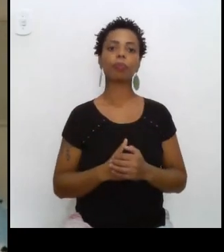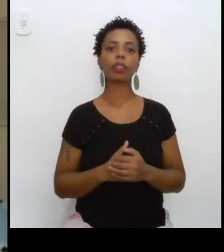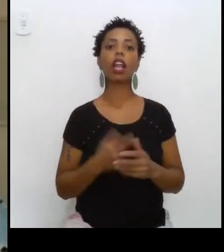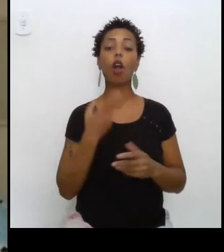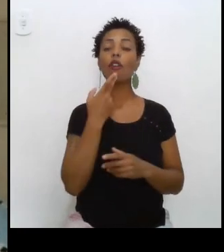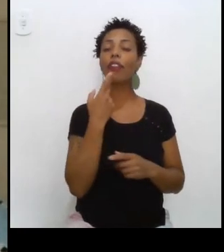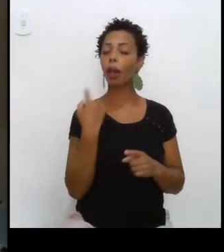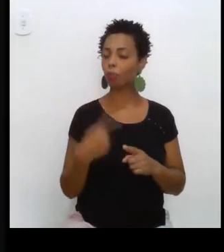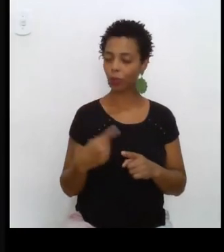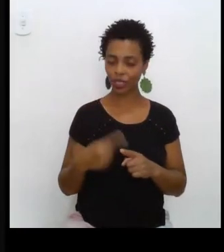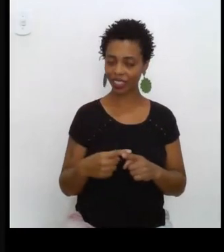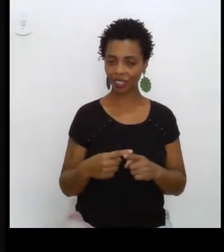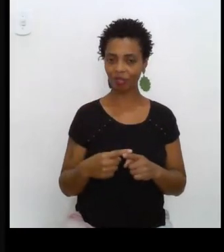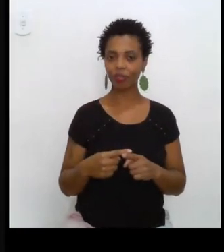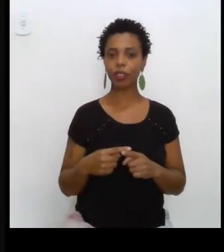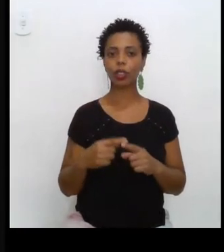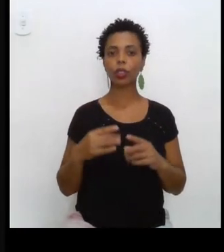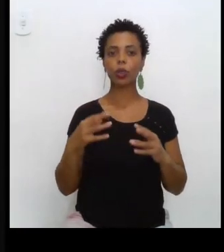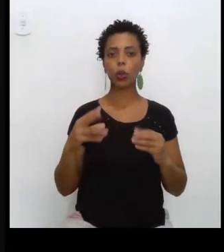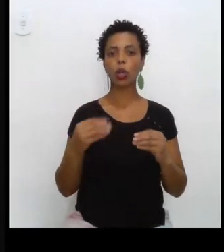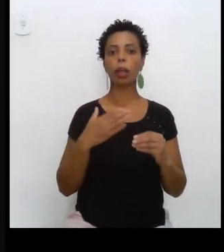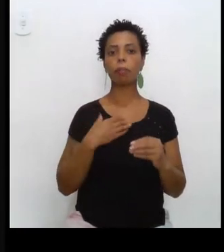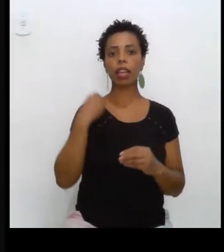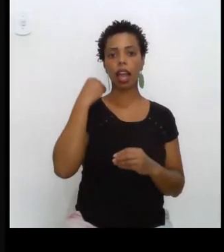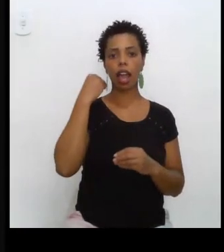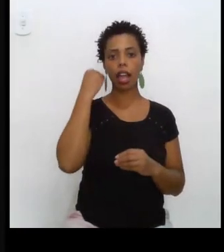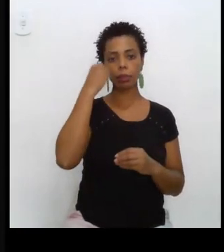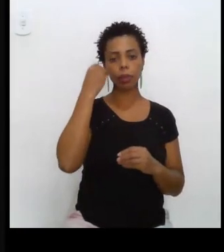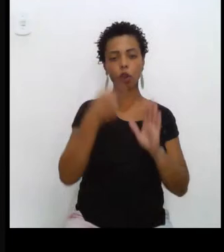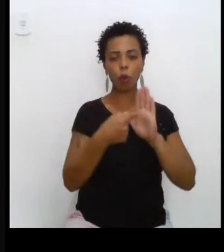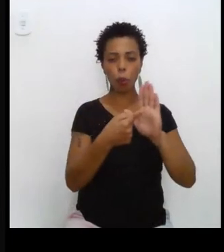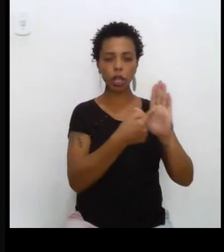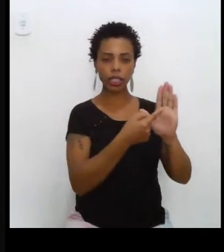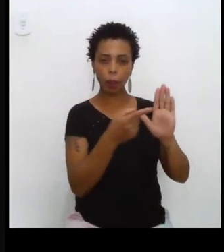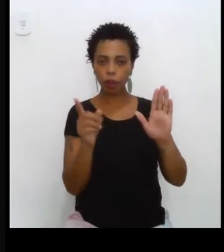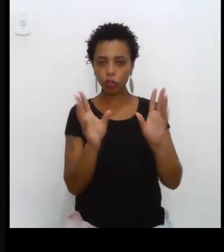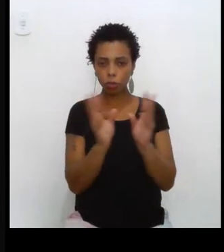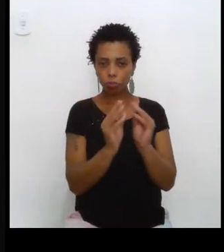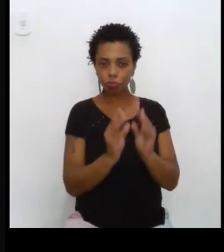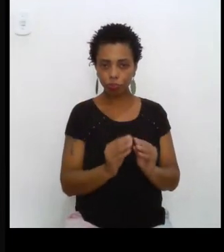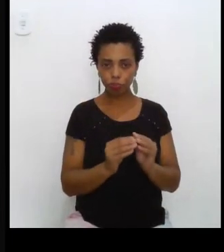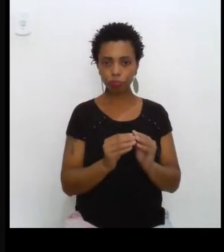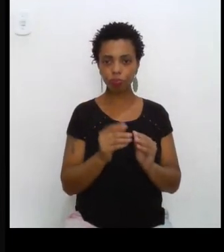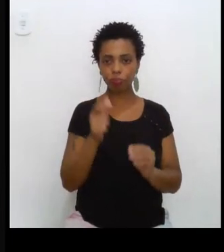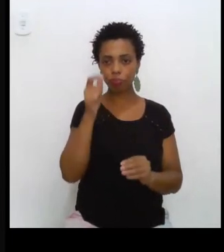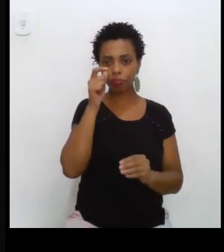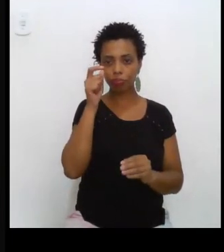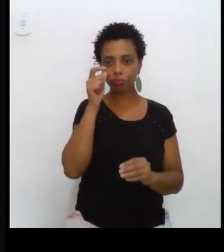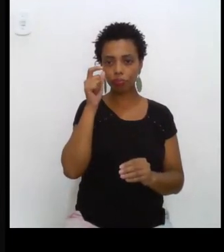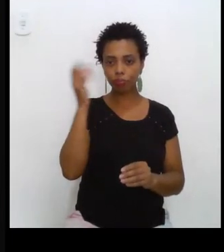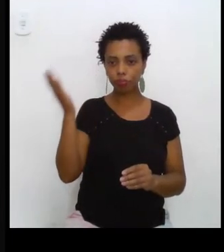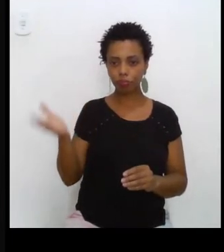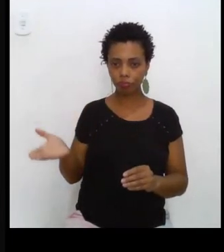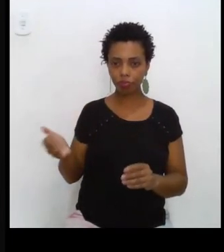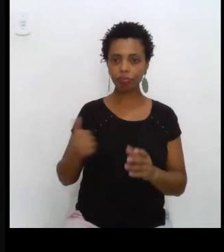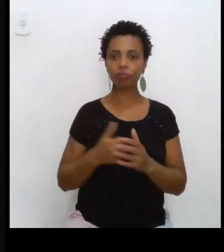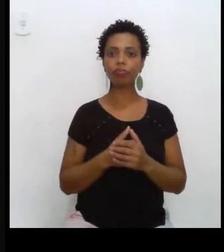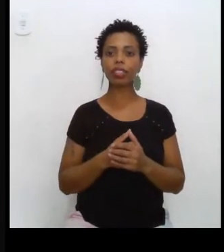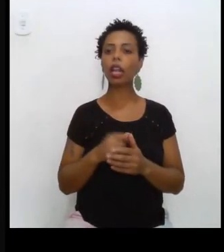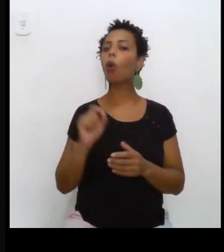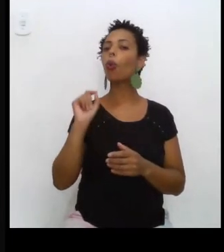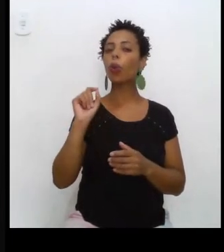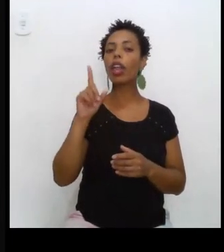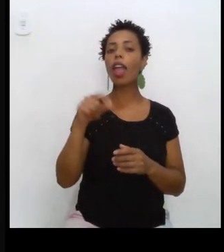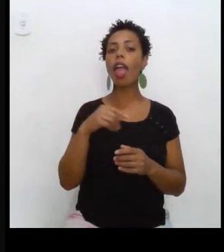inclusive essas experiências que eu vou apresentar brevemente elas é e elas referências no